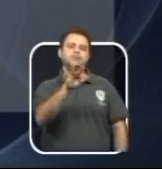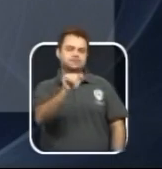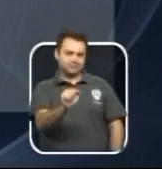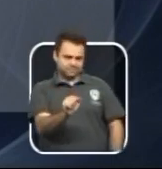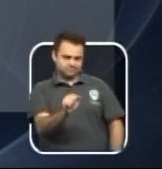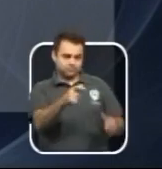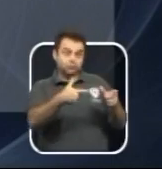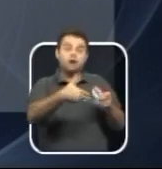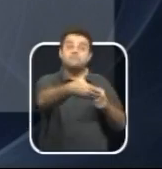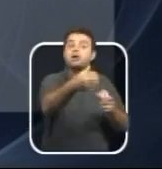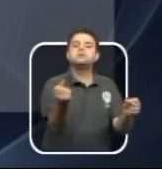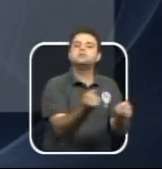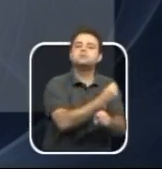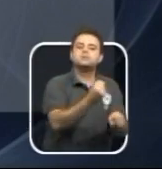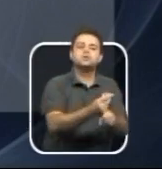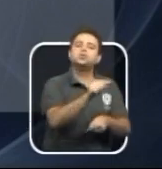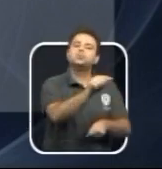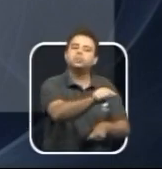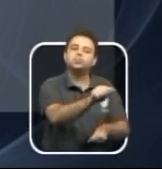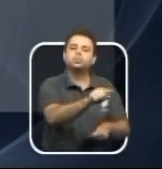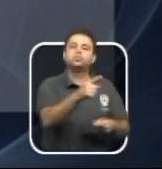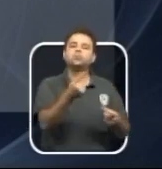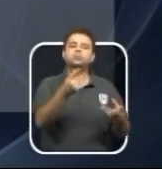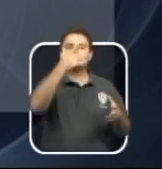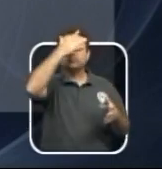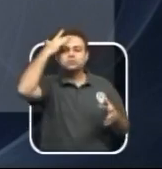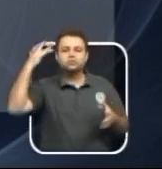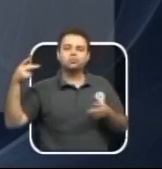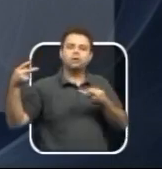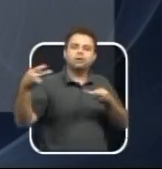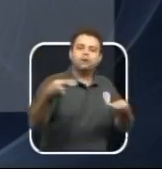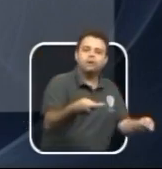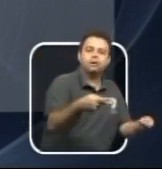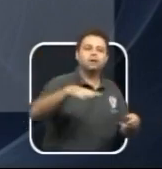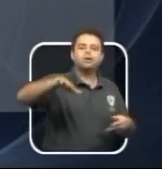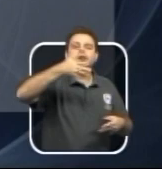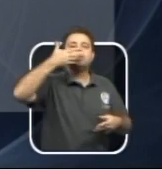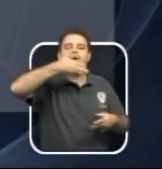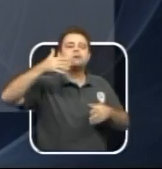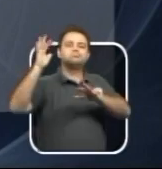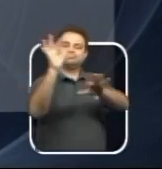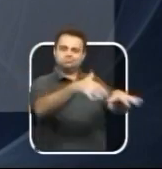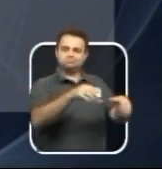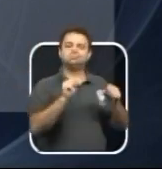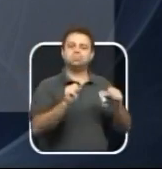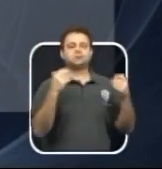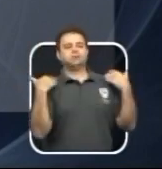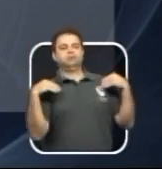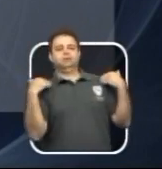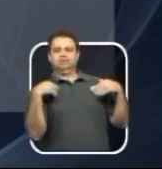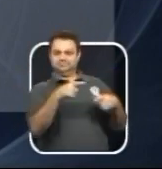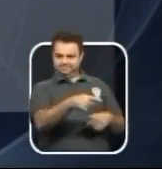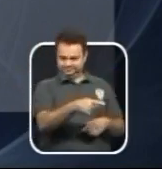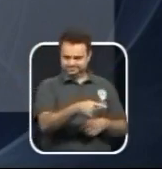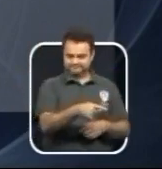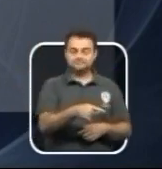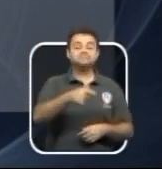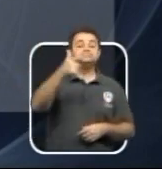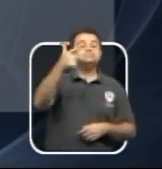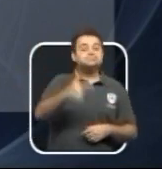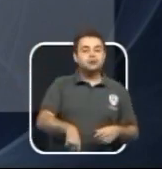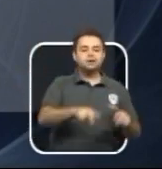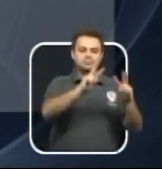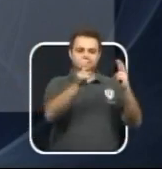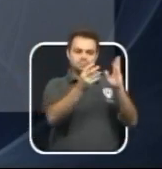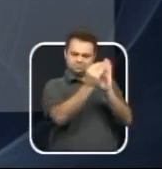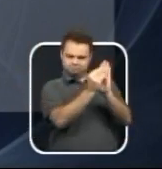local, será construída uma área de descanso para os visitantes do distrito de Engenheiro Schmidt. Em segundo turno, foi apreciado e aprovado o